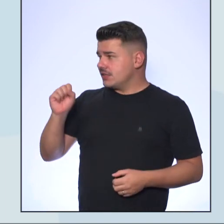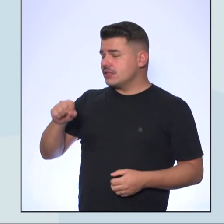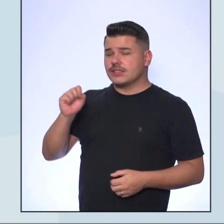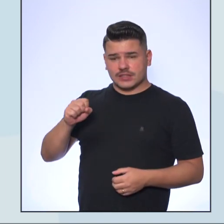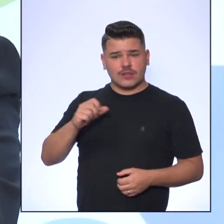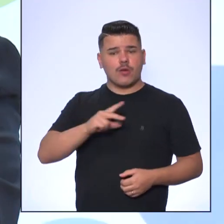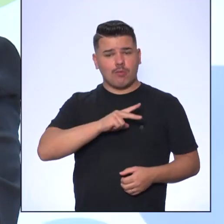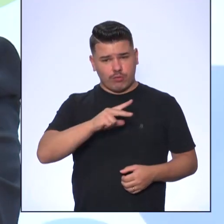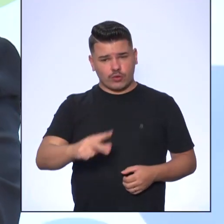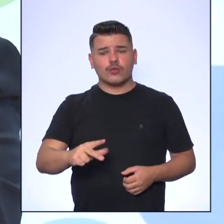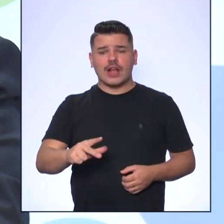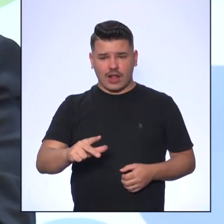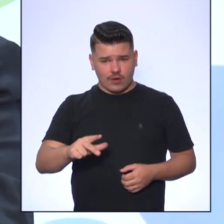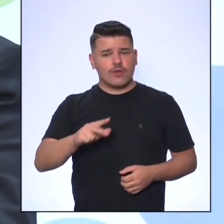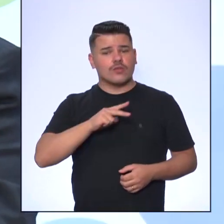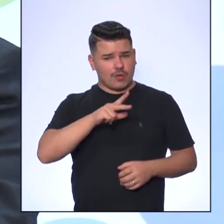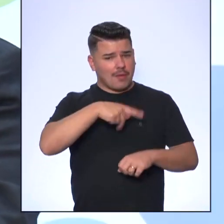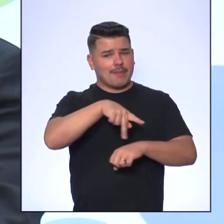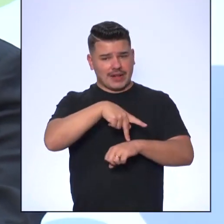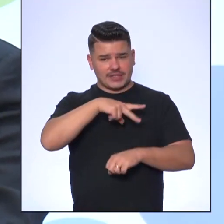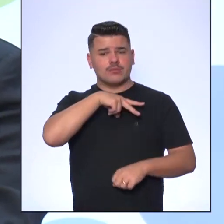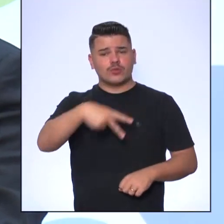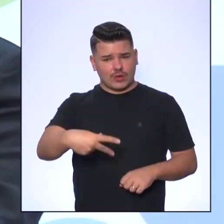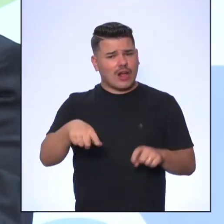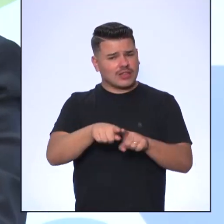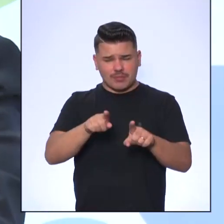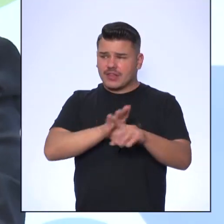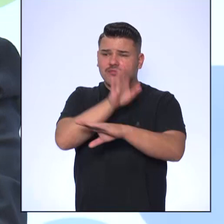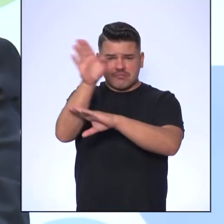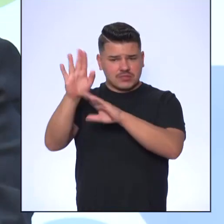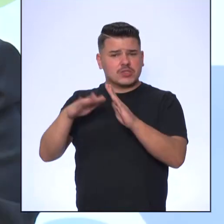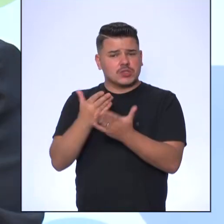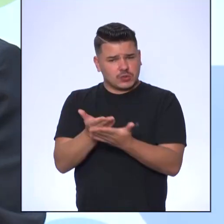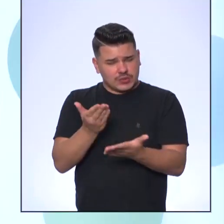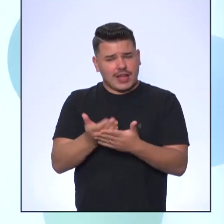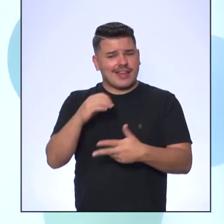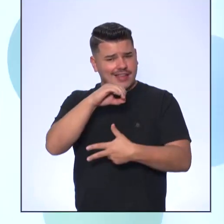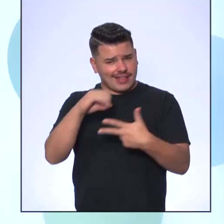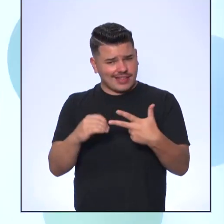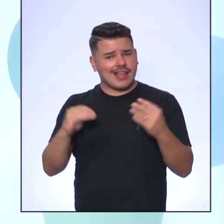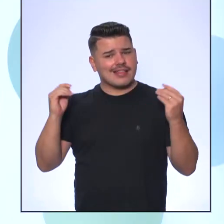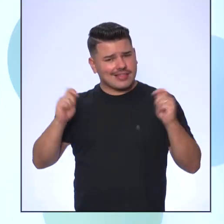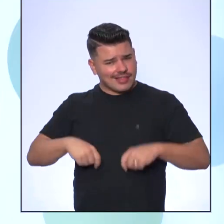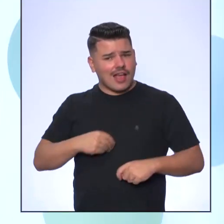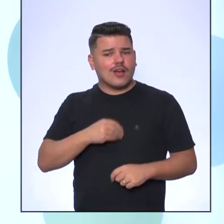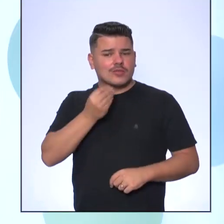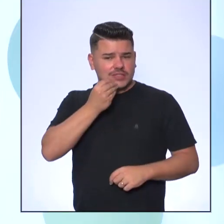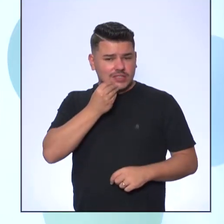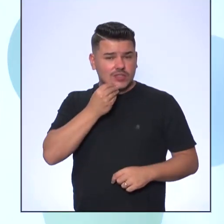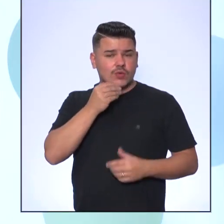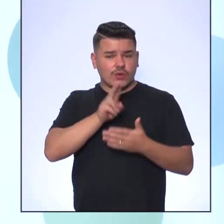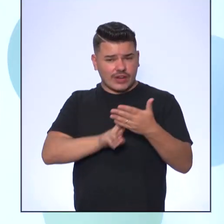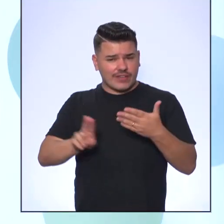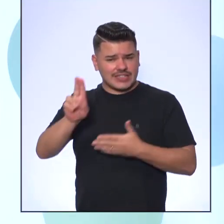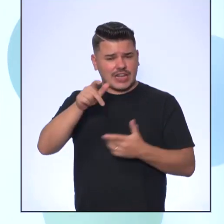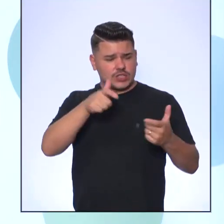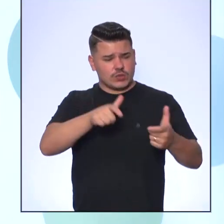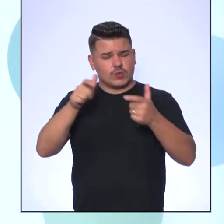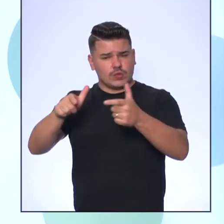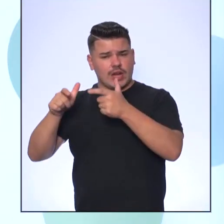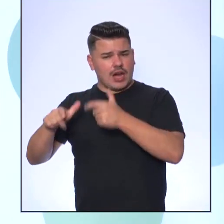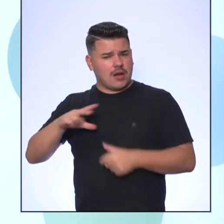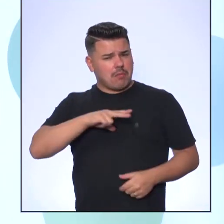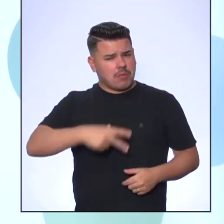Isso é uma coisa que o Enem abre portas até para quem quer estudar fora do país. Isso, né? Inclusive nas diversas universidades portuguesas